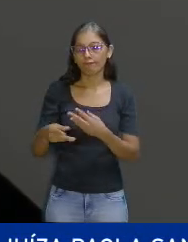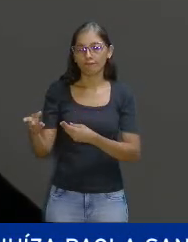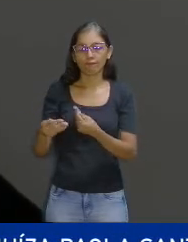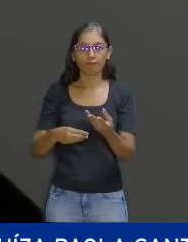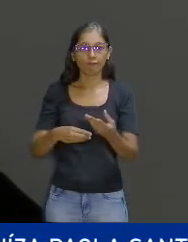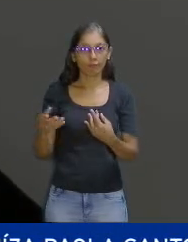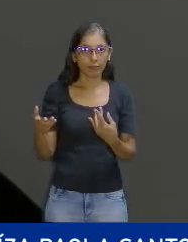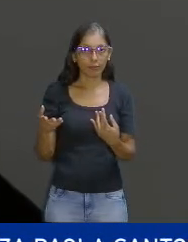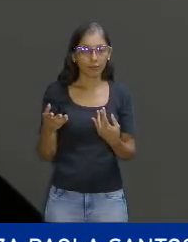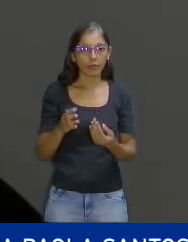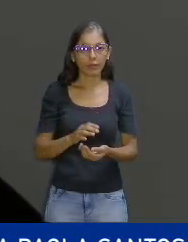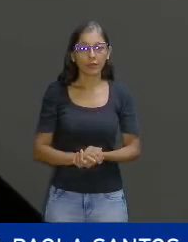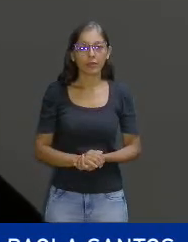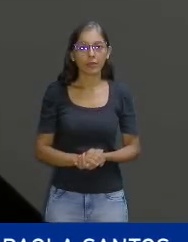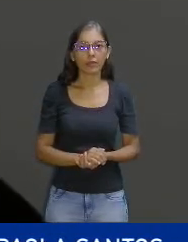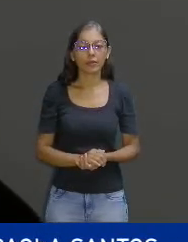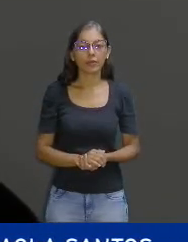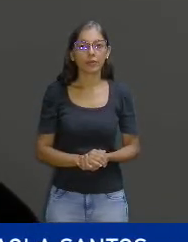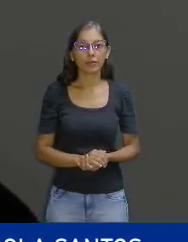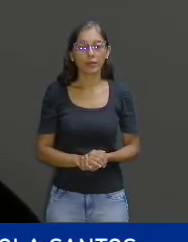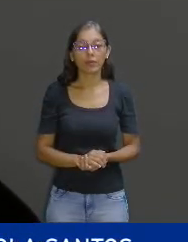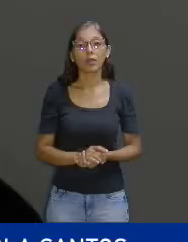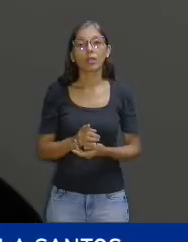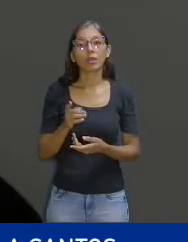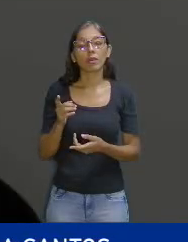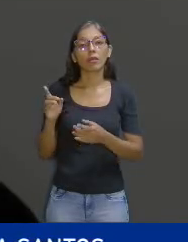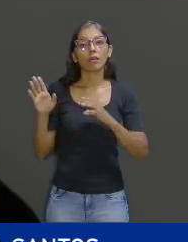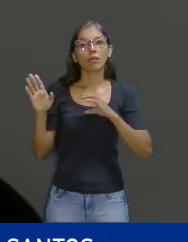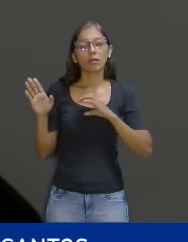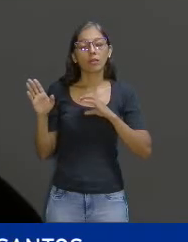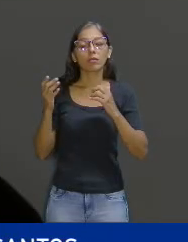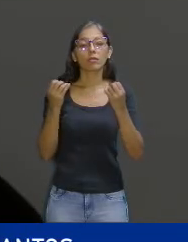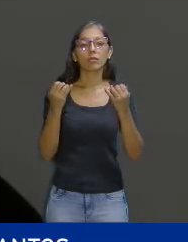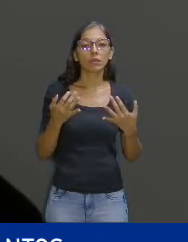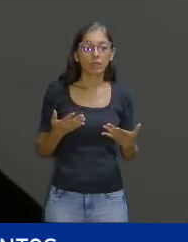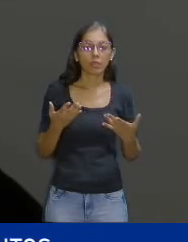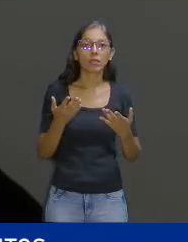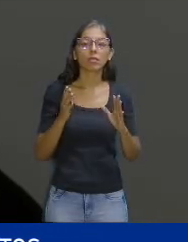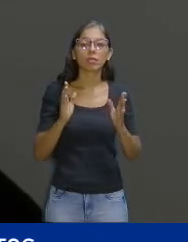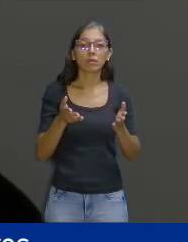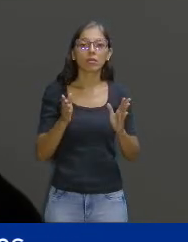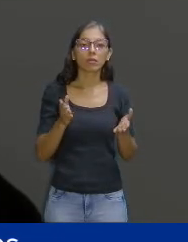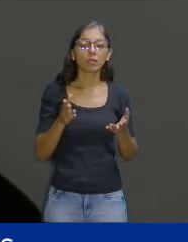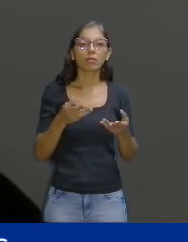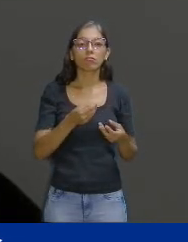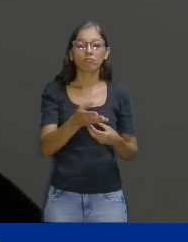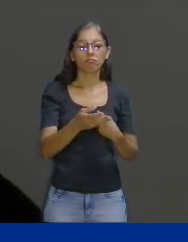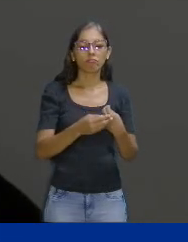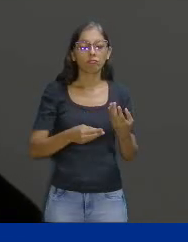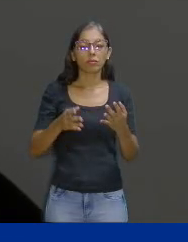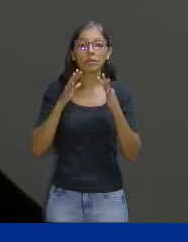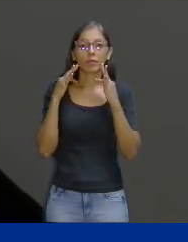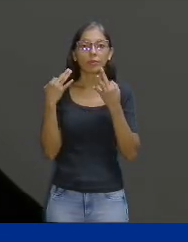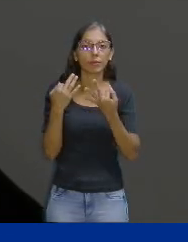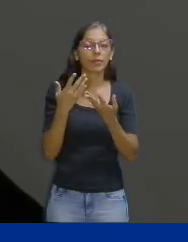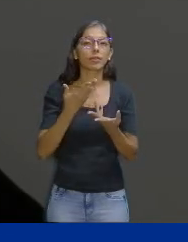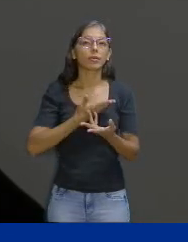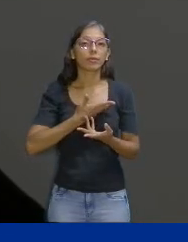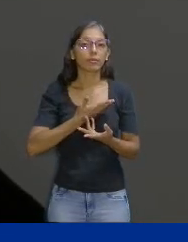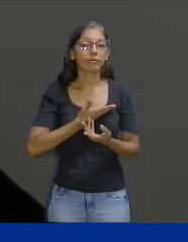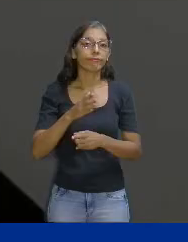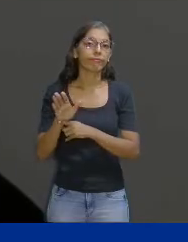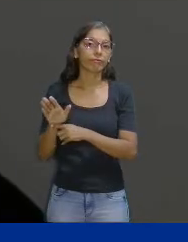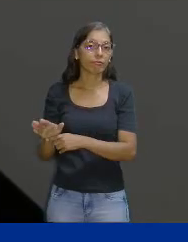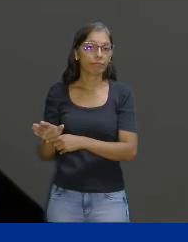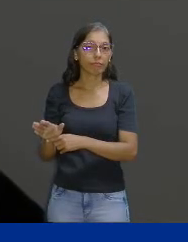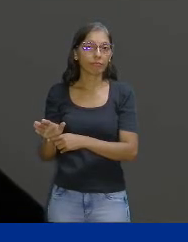ele admitiu que esse material ele foi entregue aos eleitores por familiares e por amigos. Então, portanto, de tal fato surge